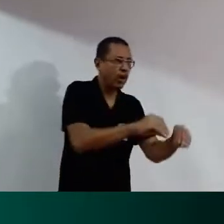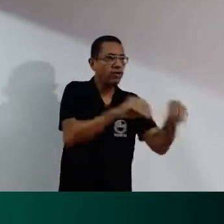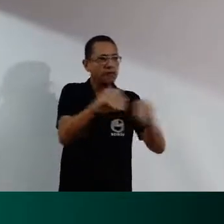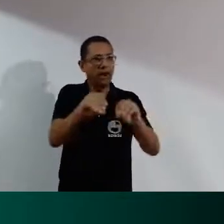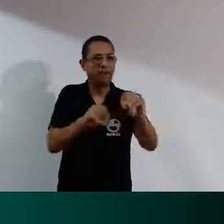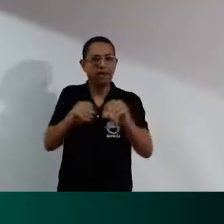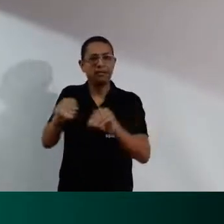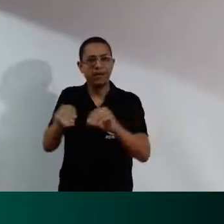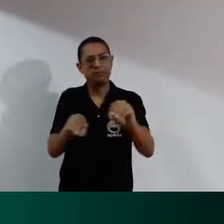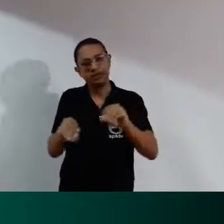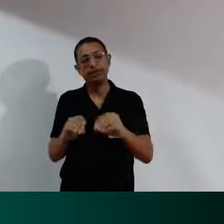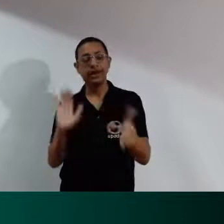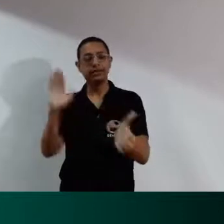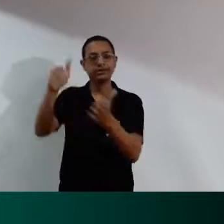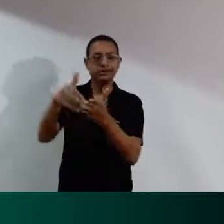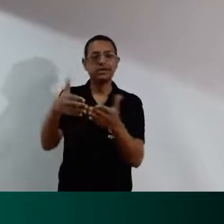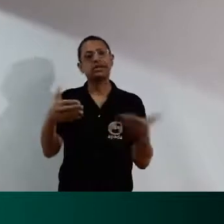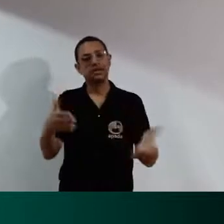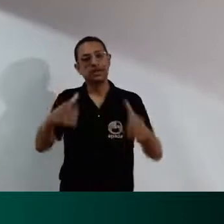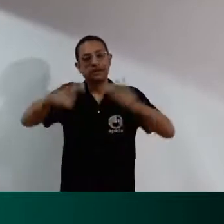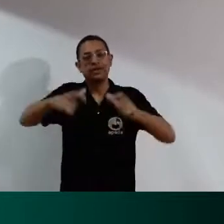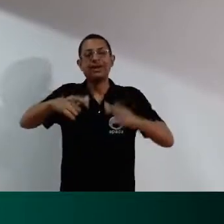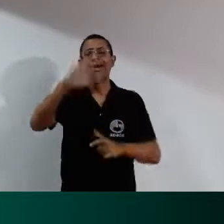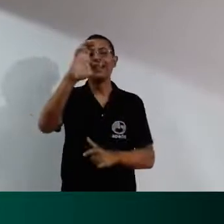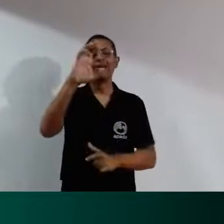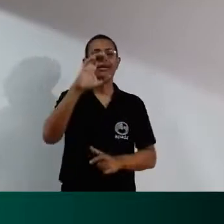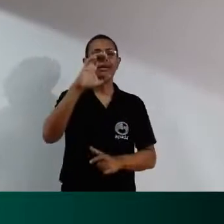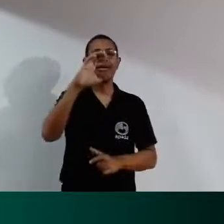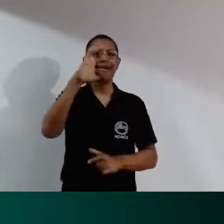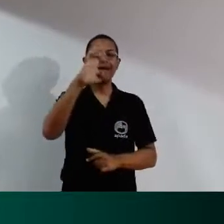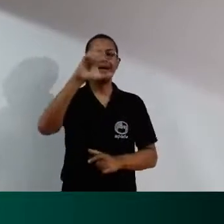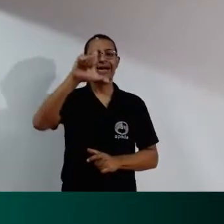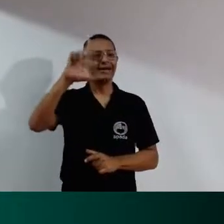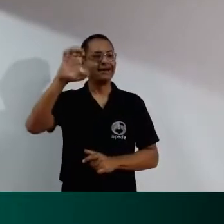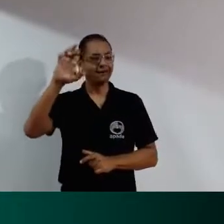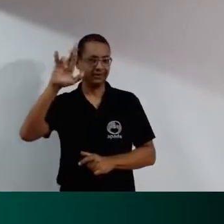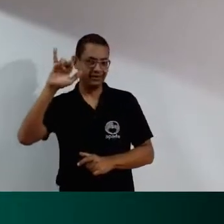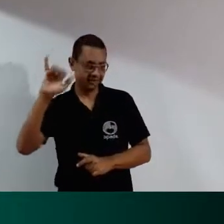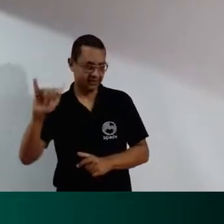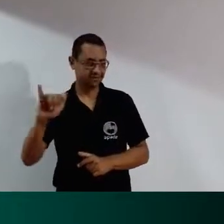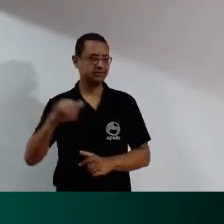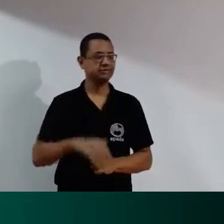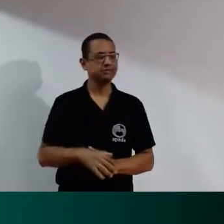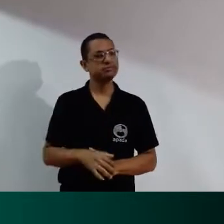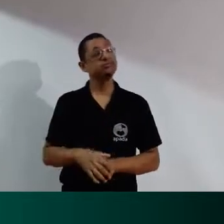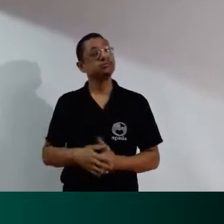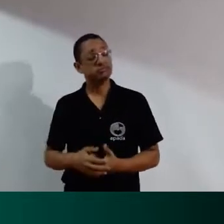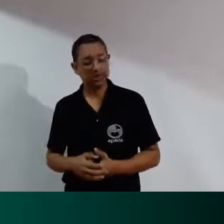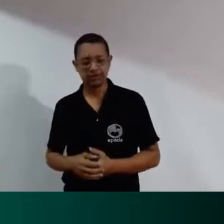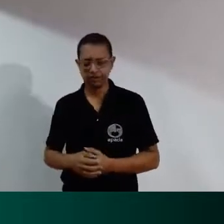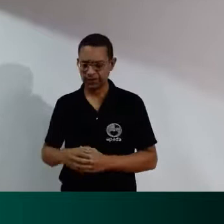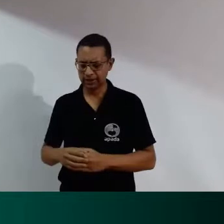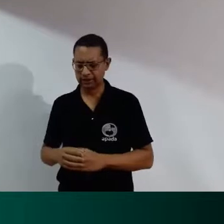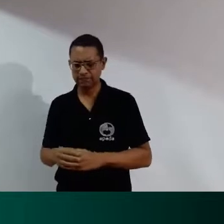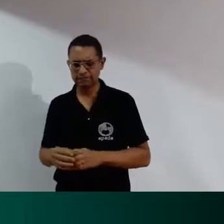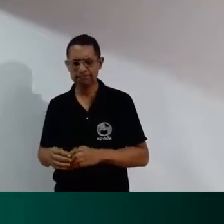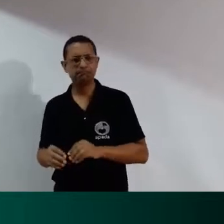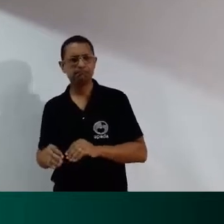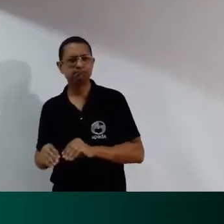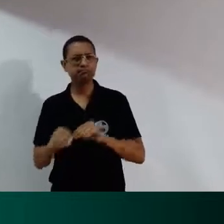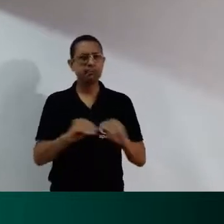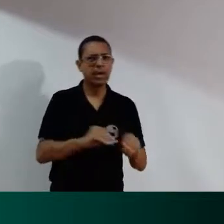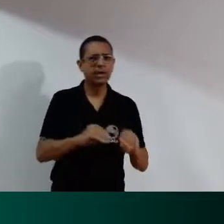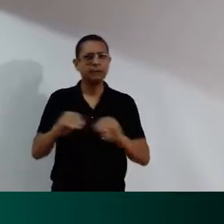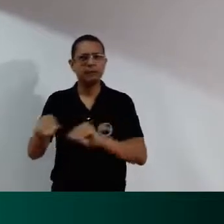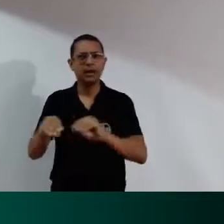esses formas de estar na periferia que eu também vou me me plasmando e vivendo né e acredito que